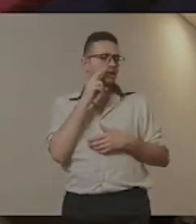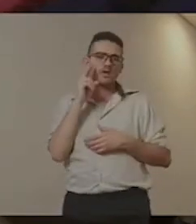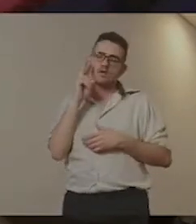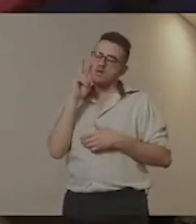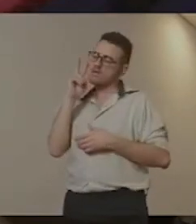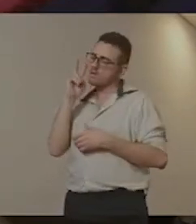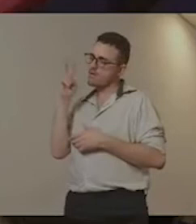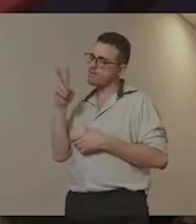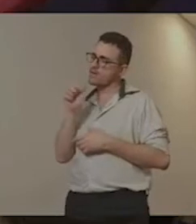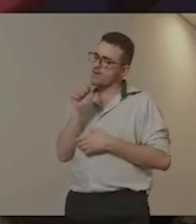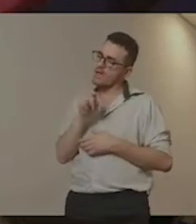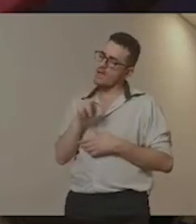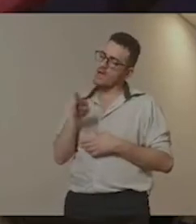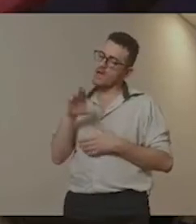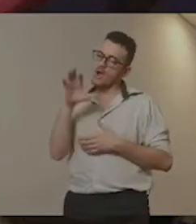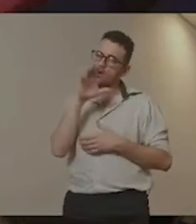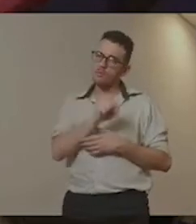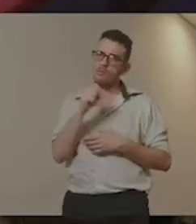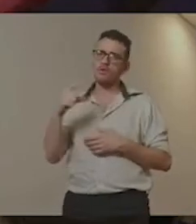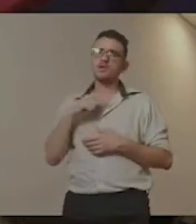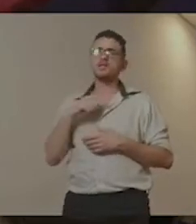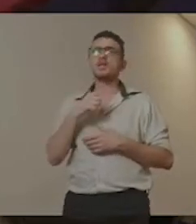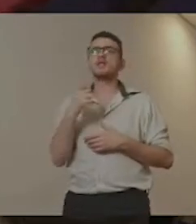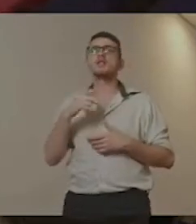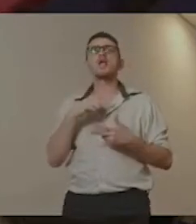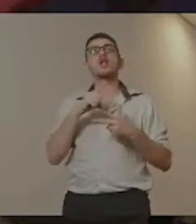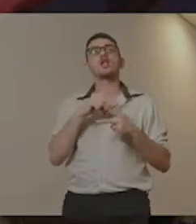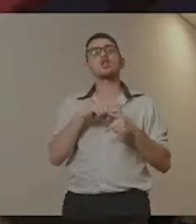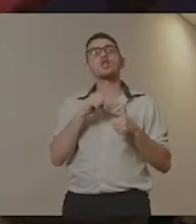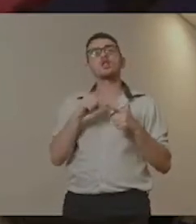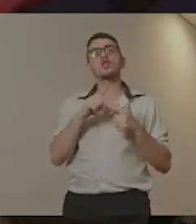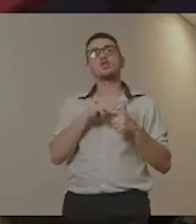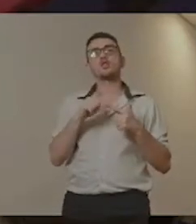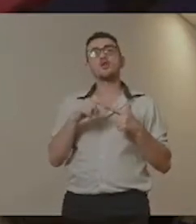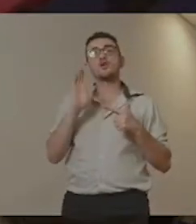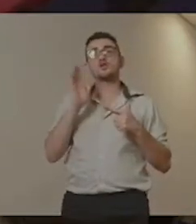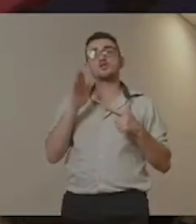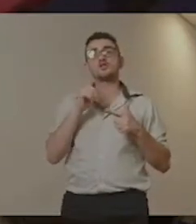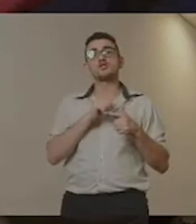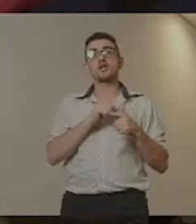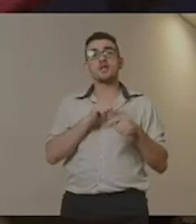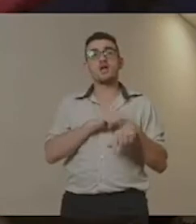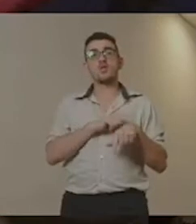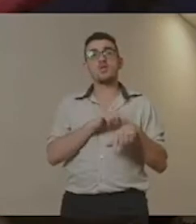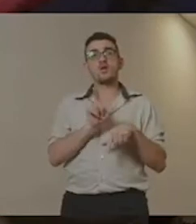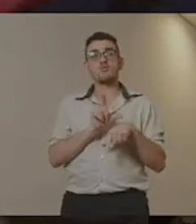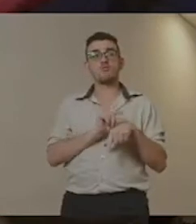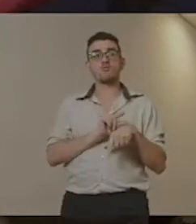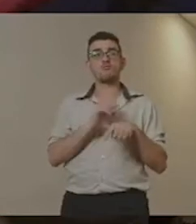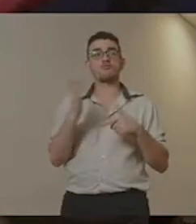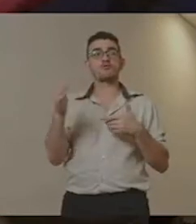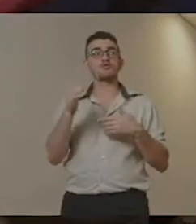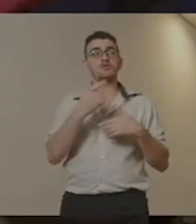já estamos com o tempo de já trazer o pessoal do segundo painel. E é duro, porque são assuntos que a gente queria ficar